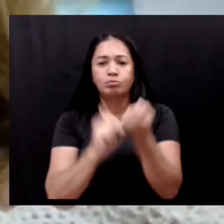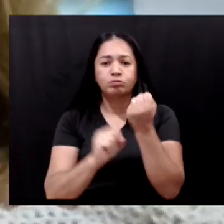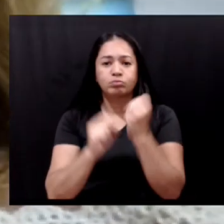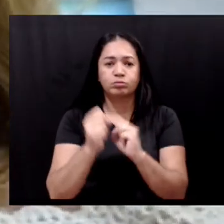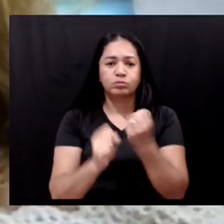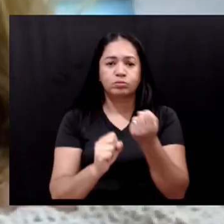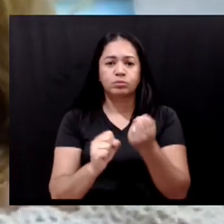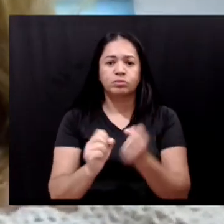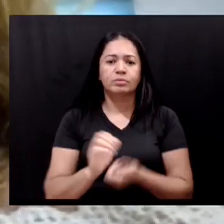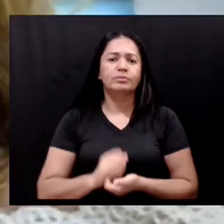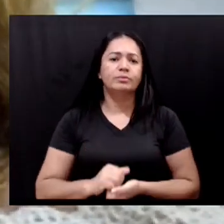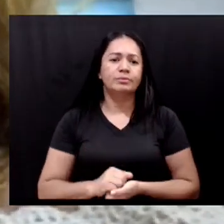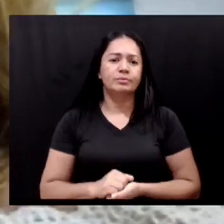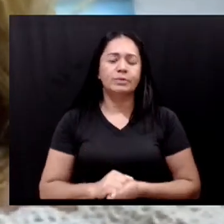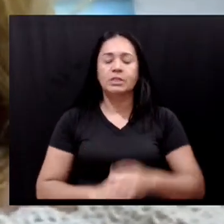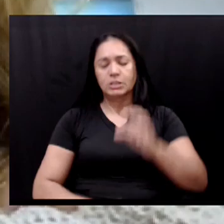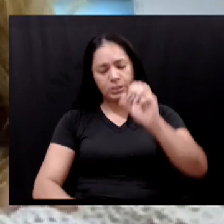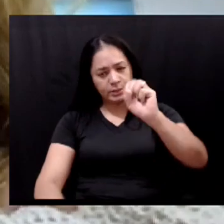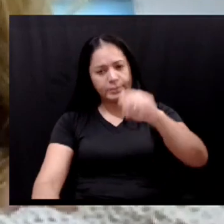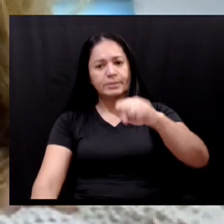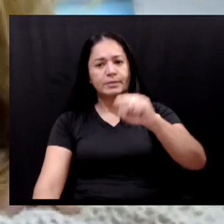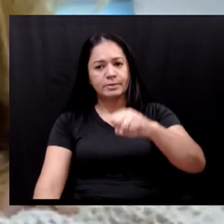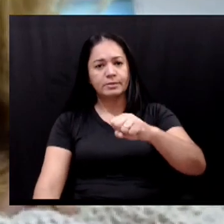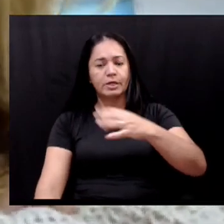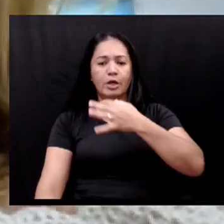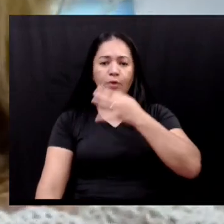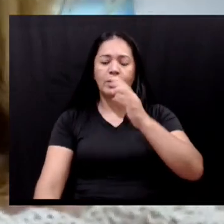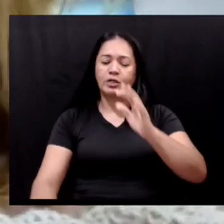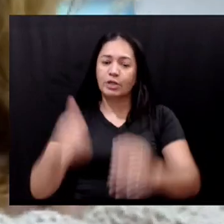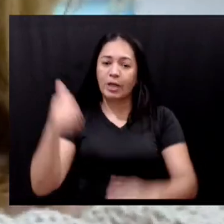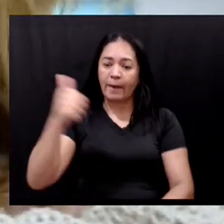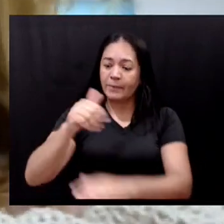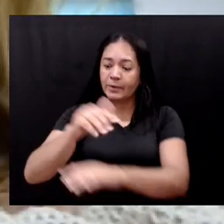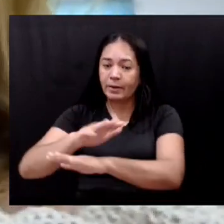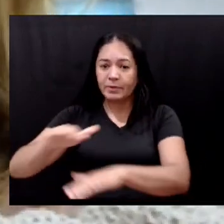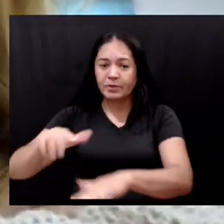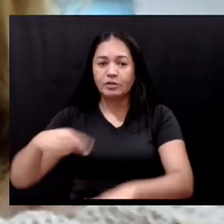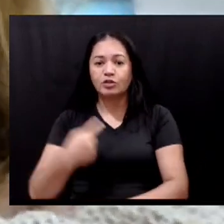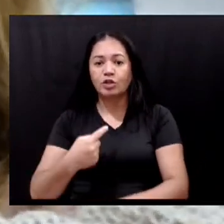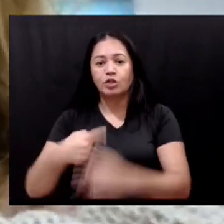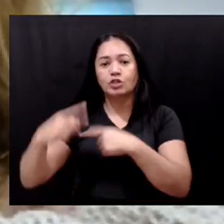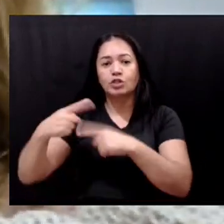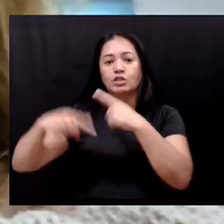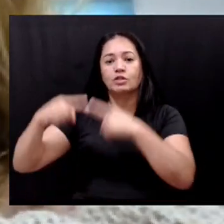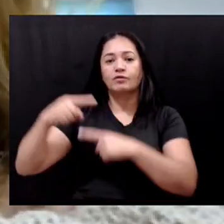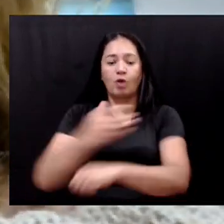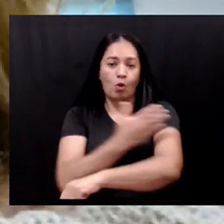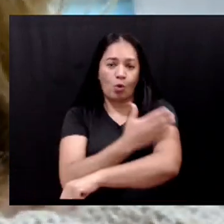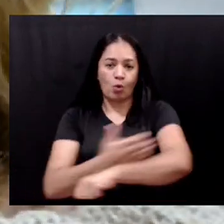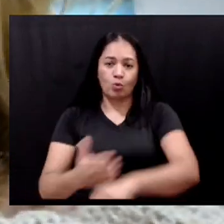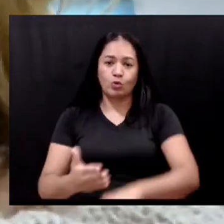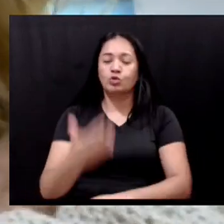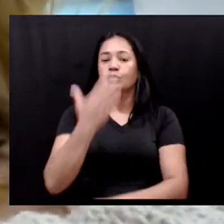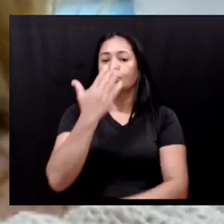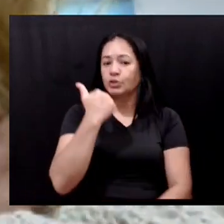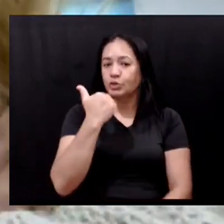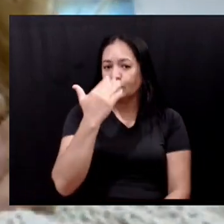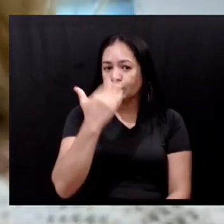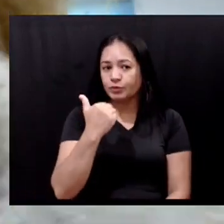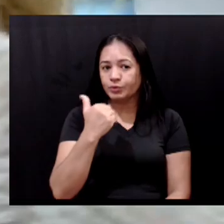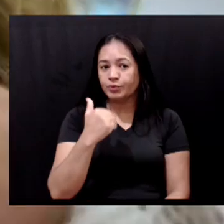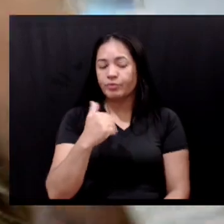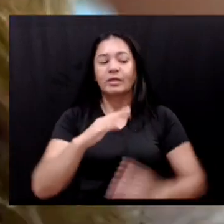Com certeza. Eu acho que é nessa primeira infância que a gente desenvolve nossos hábitos alimentares. É na escola, hoje em dia,